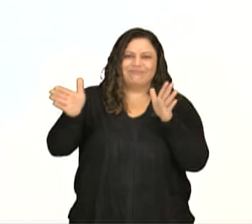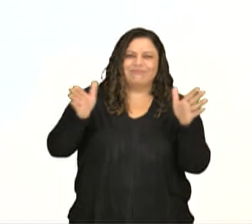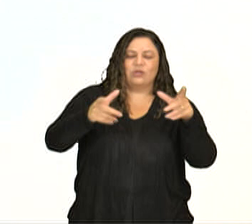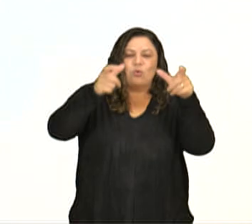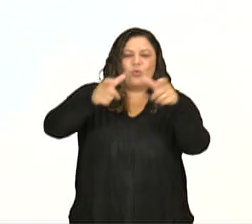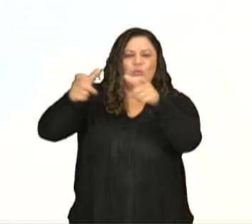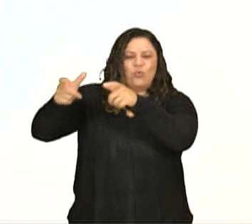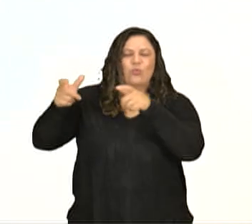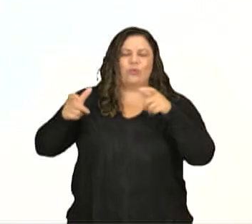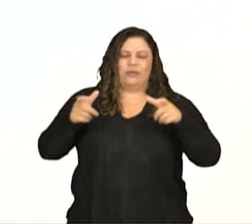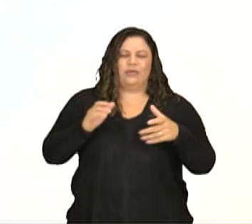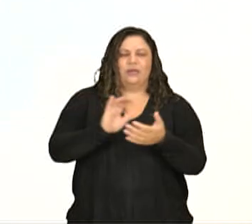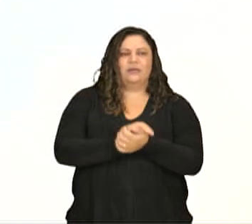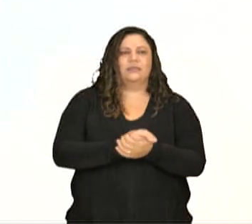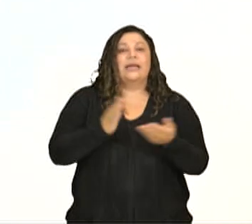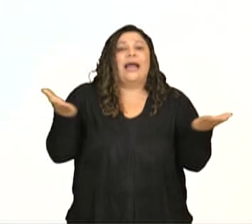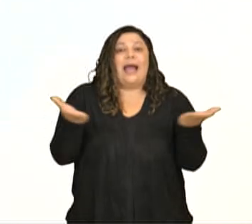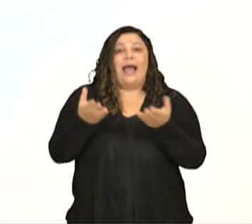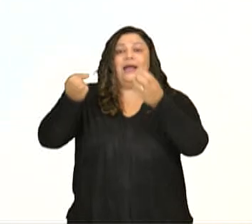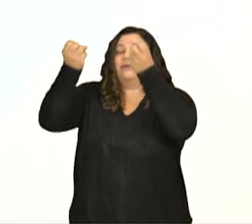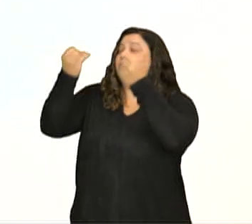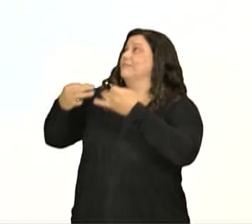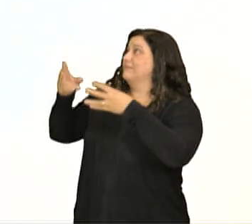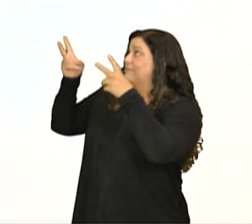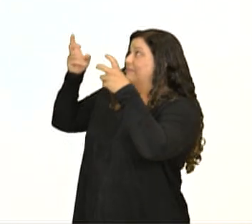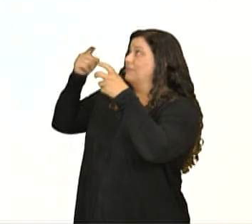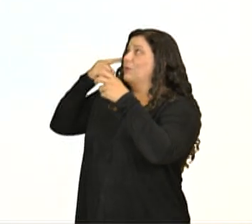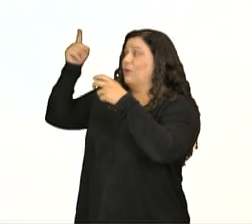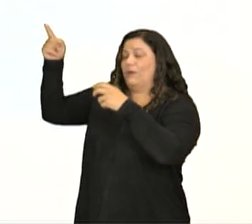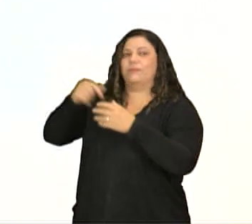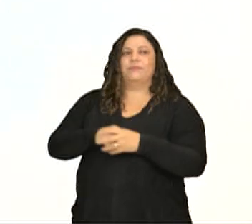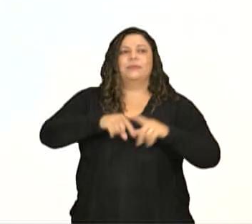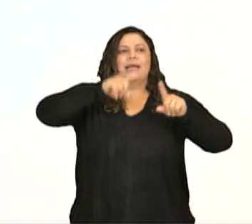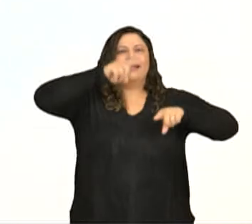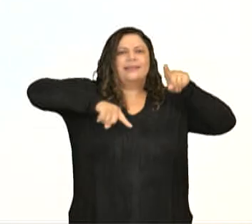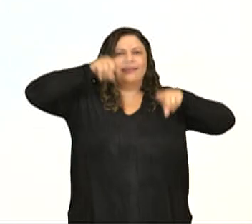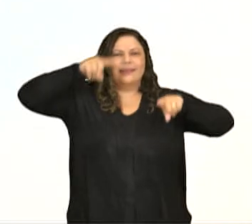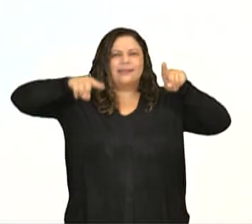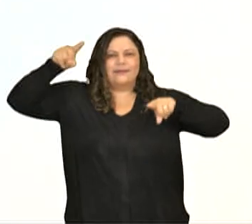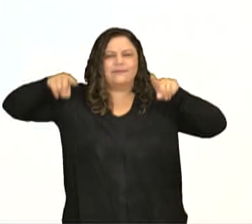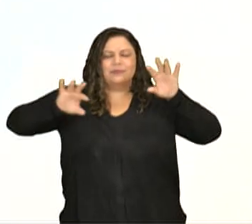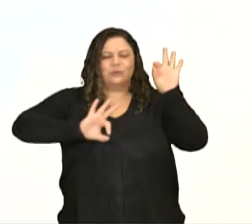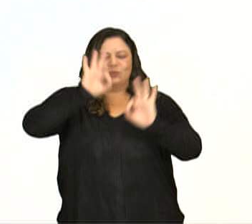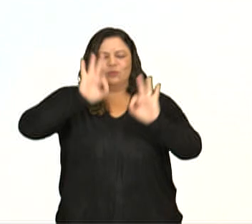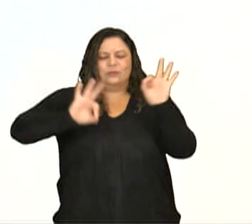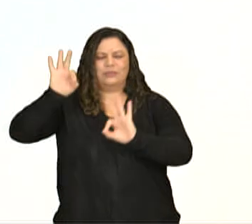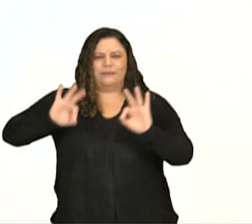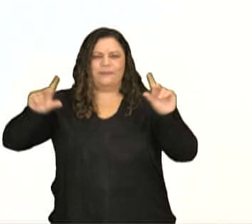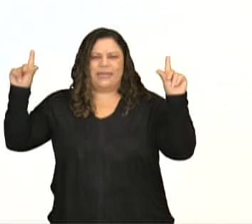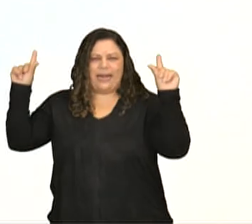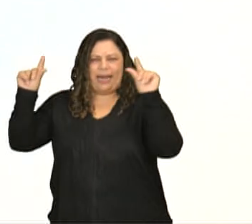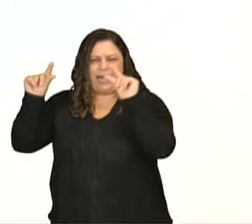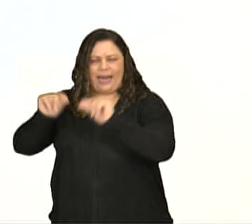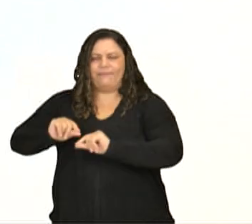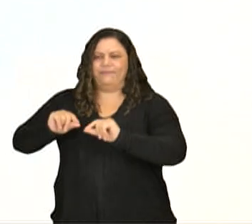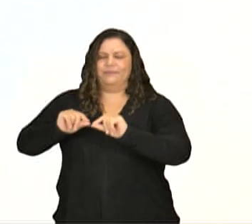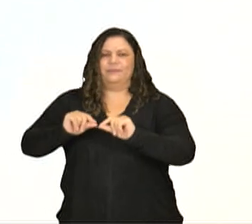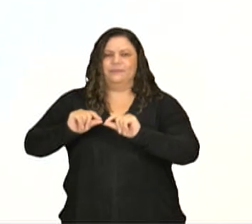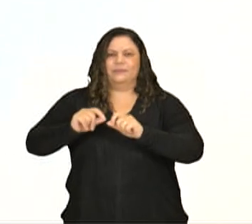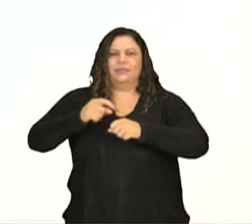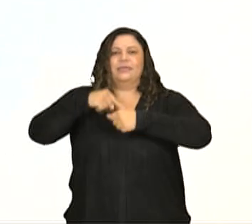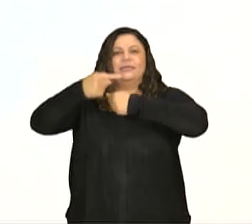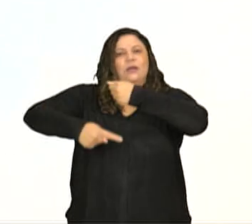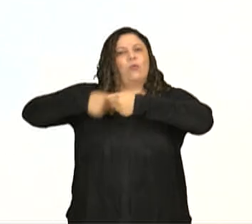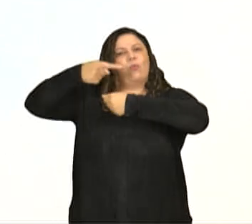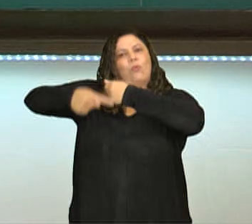ser impostas. Agora vamos falar um pouquinho de níveis de organização dos seres vivos, desde a menor partícula, que é o átomo, tá?